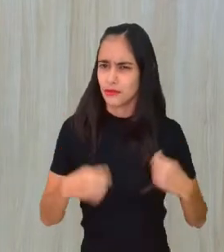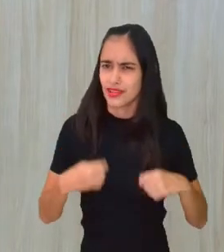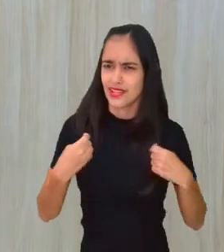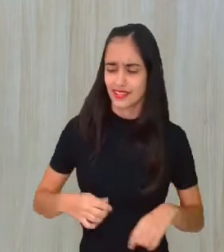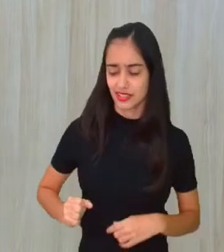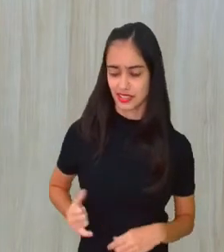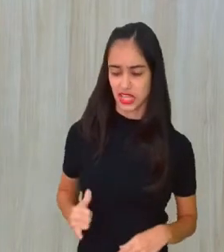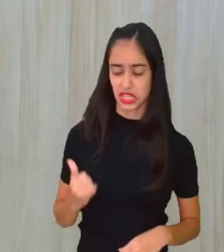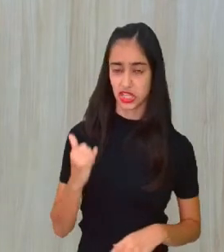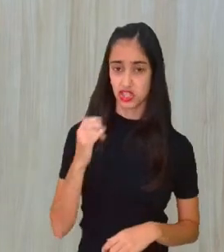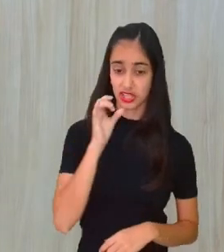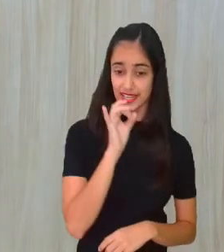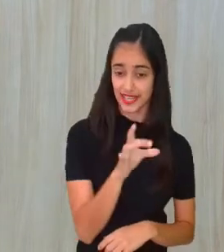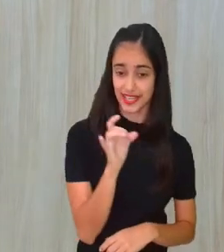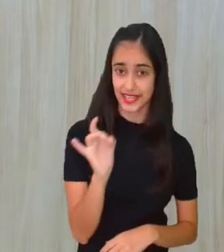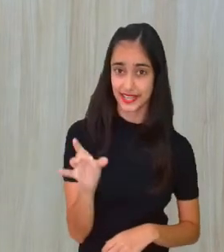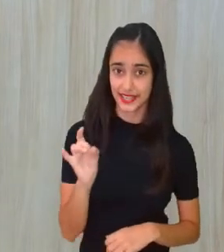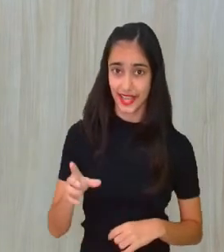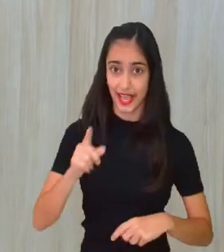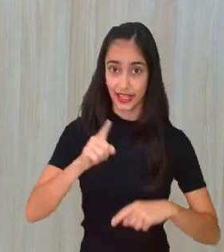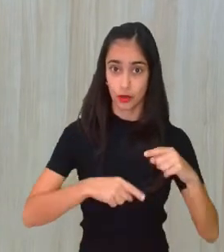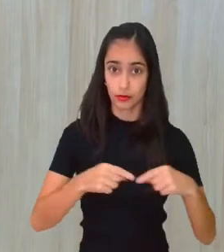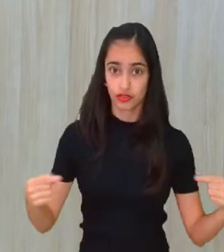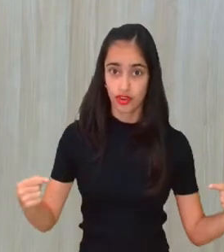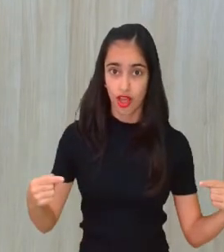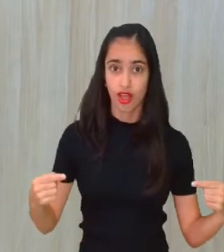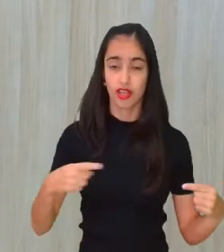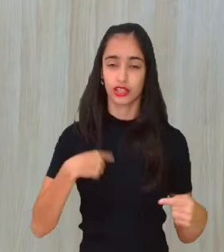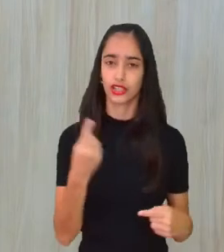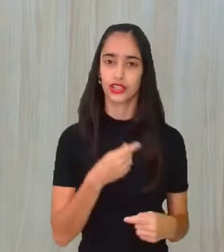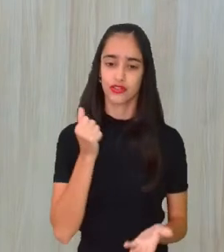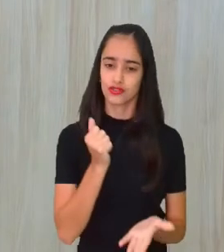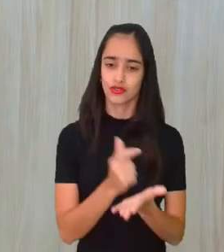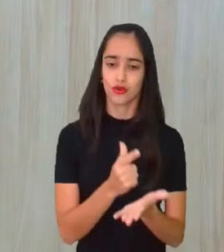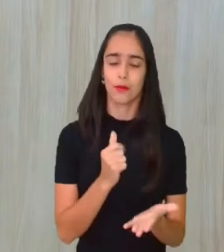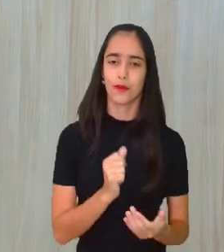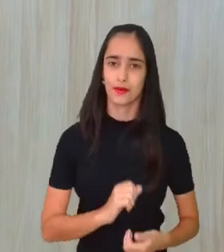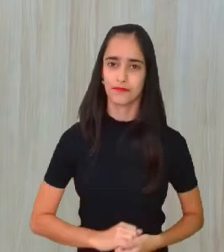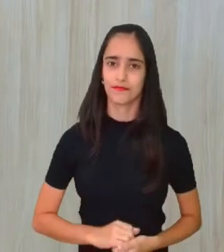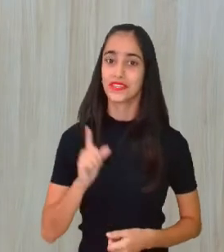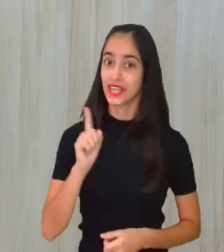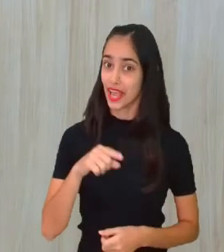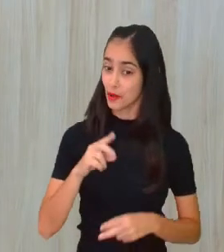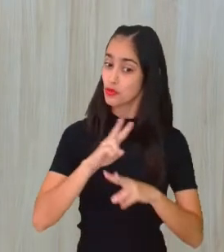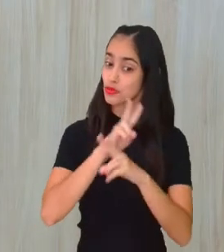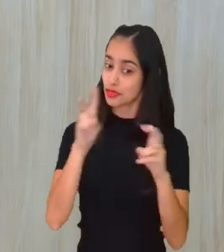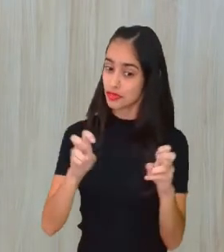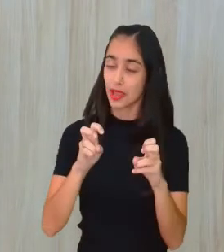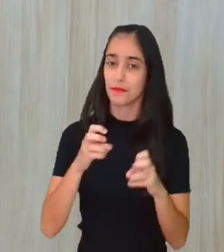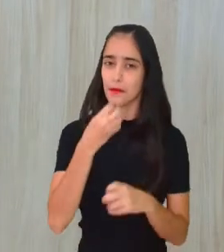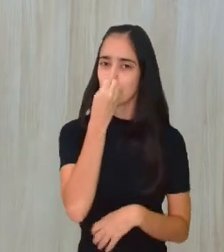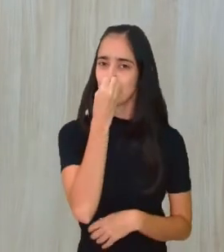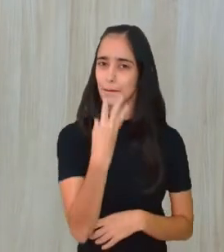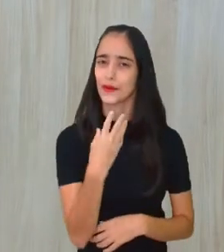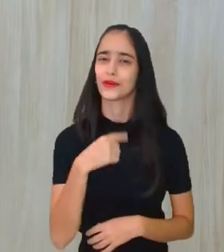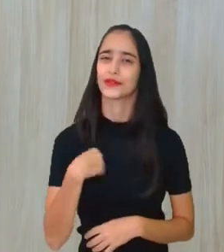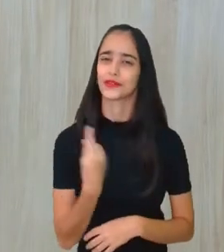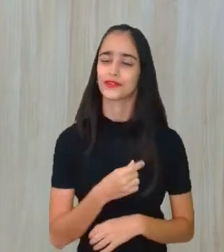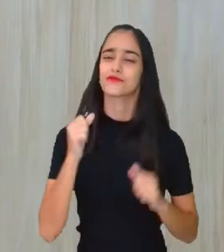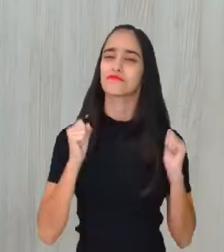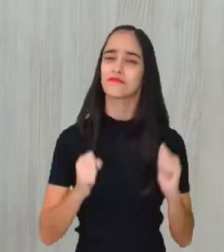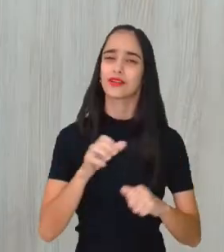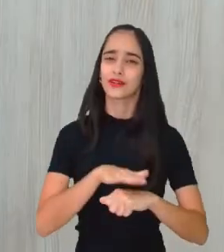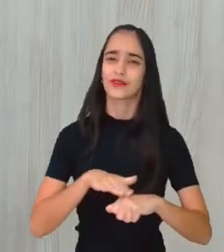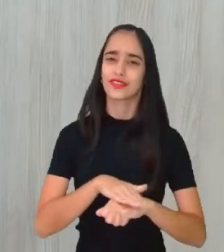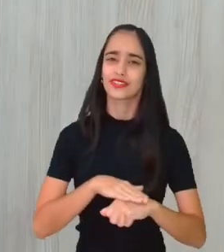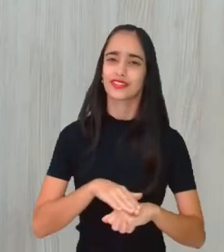energia cada aparelho que nós vamos comprar. E isso pode ser um assunto muito bom que a gente pode trabalhar. Não é isso, professora Isabel?